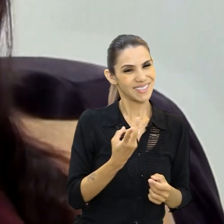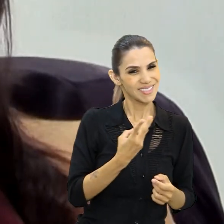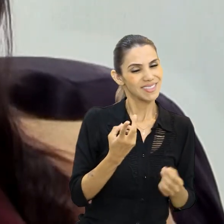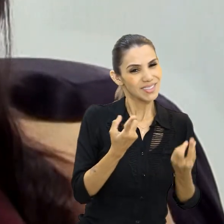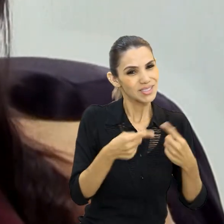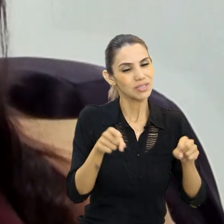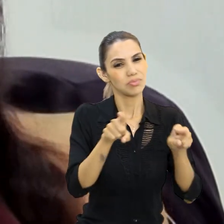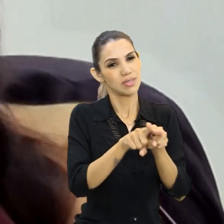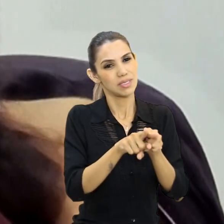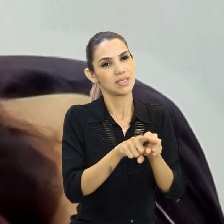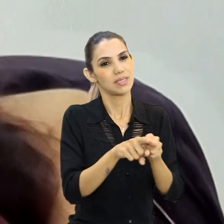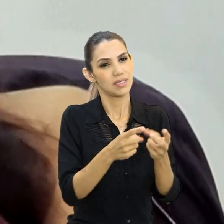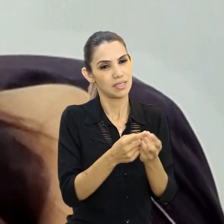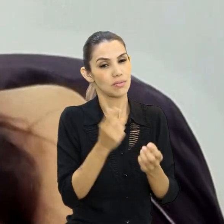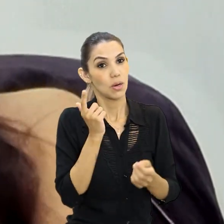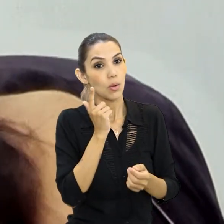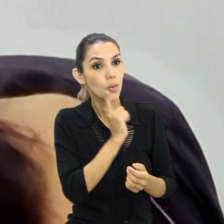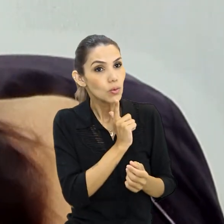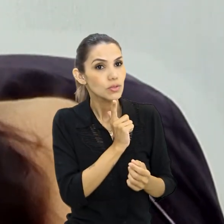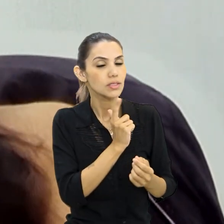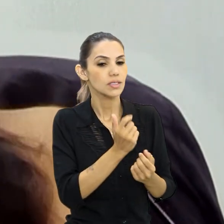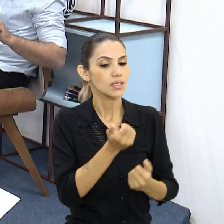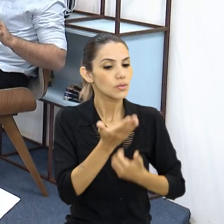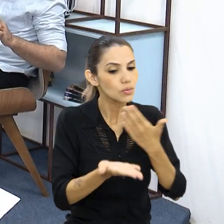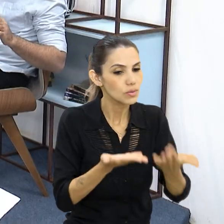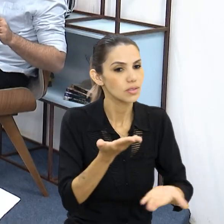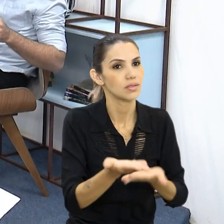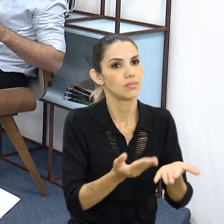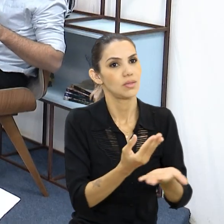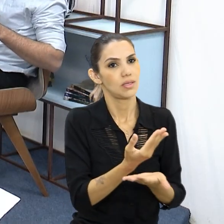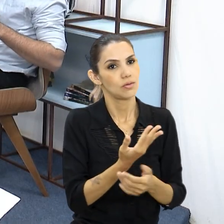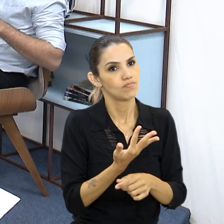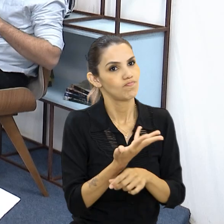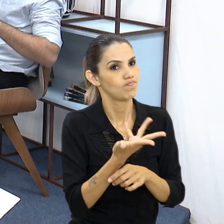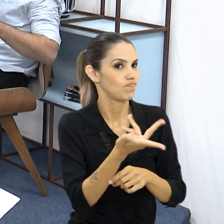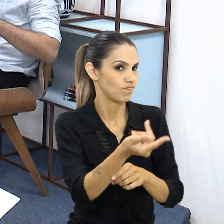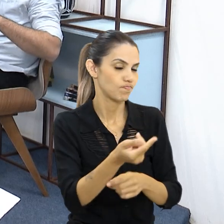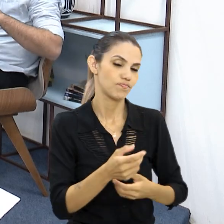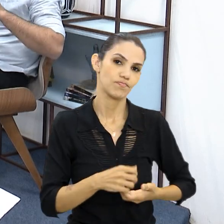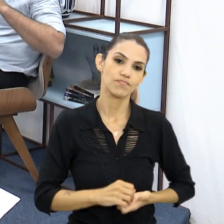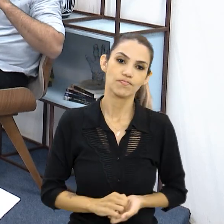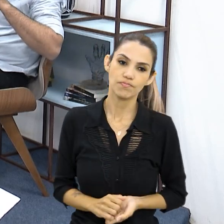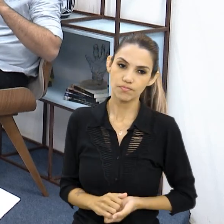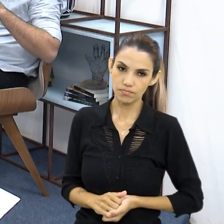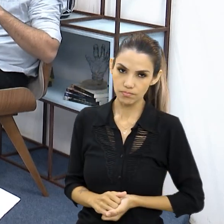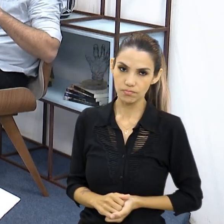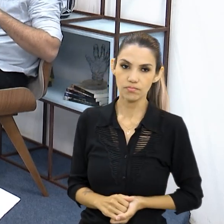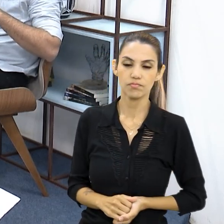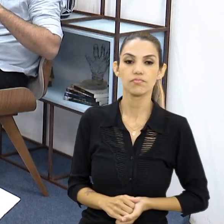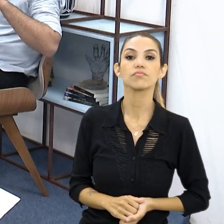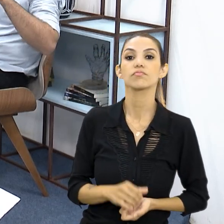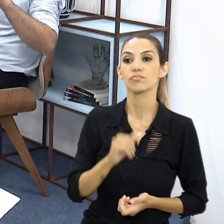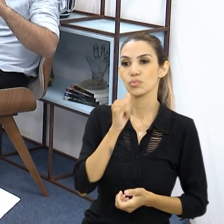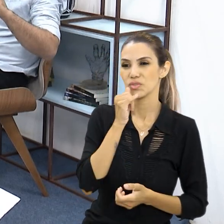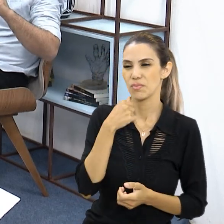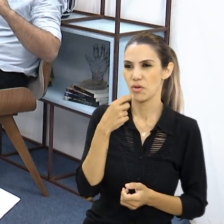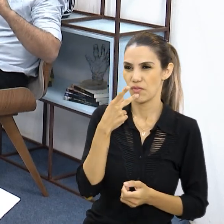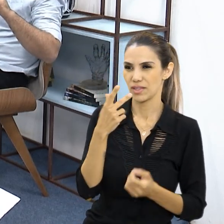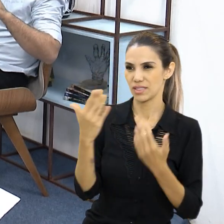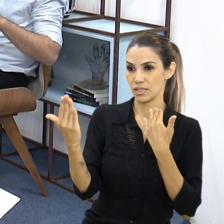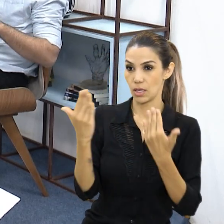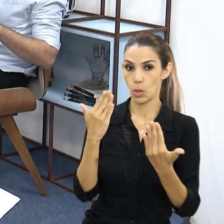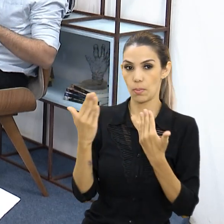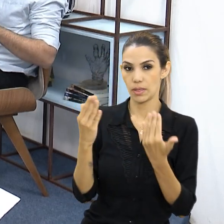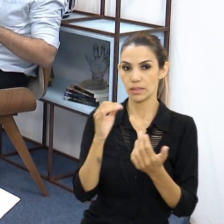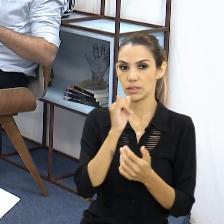profissionais de áreas diferentes. E quando eu faço essa pergunta, pessoal, olha, em relação a correlacionar a quantidade de uso adulto em uso de criança,